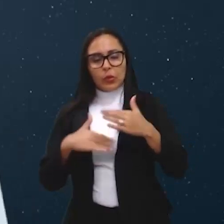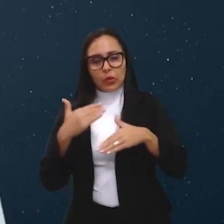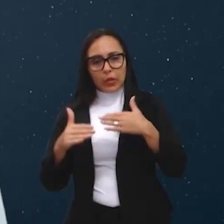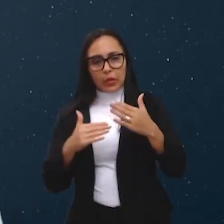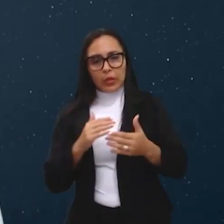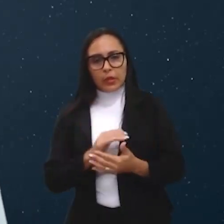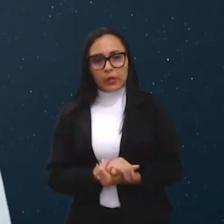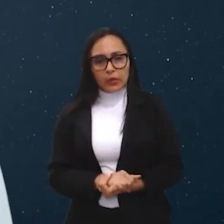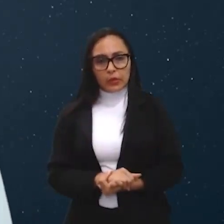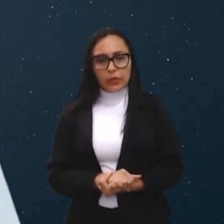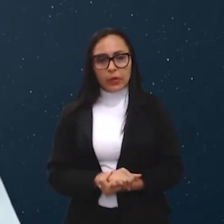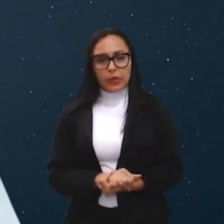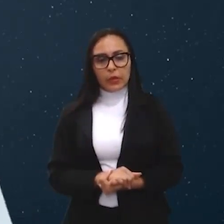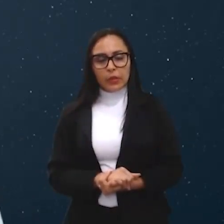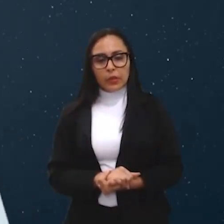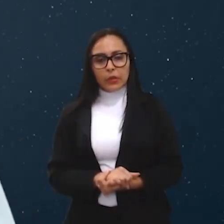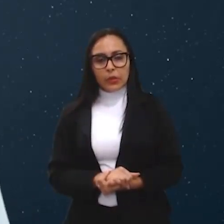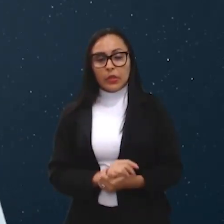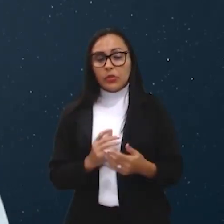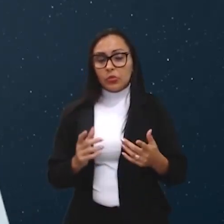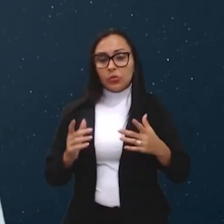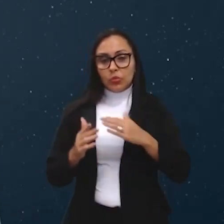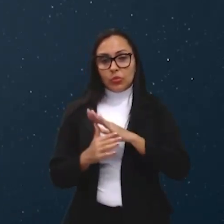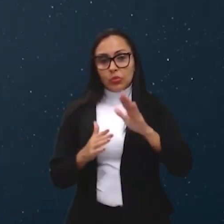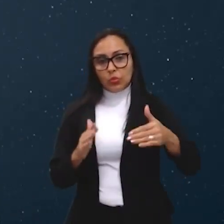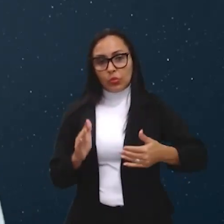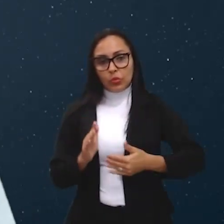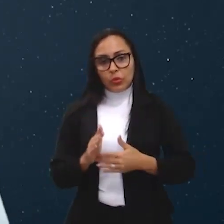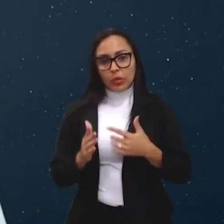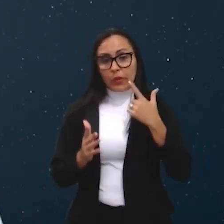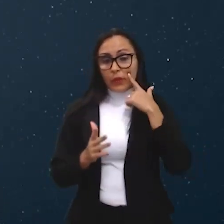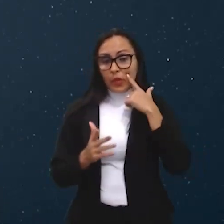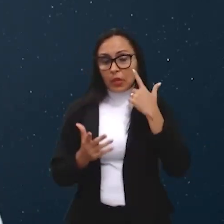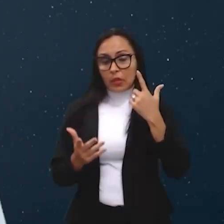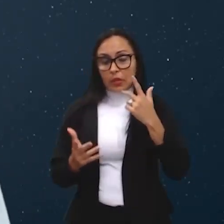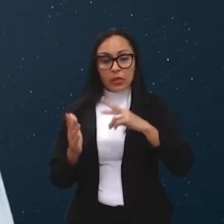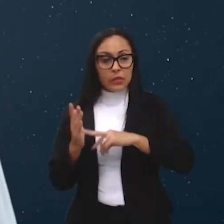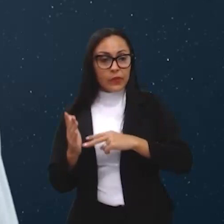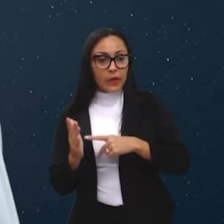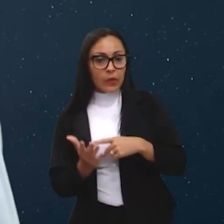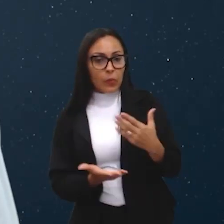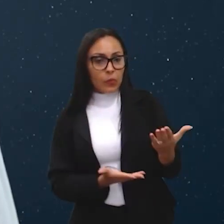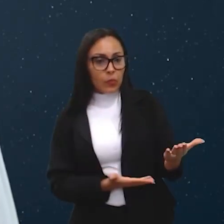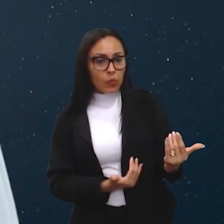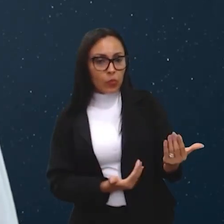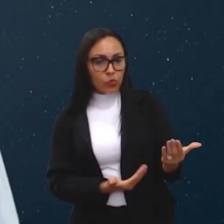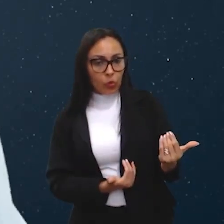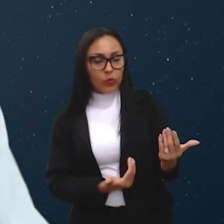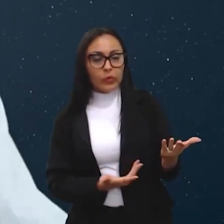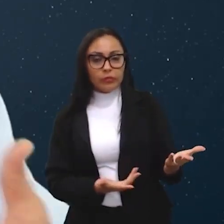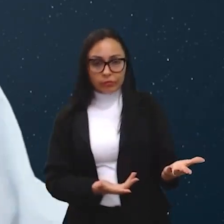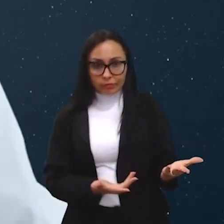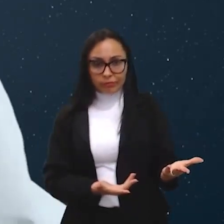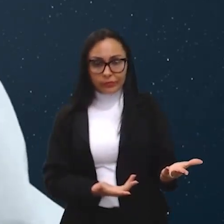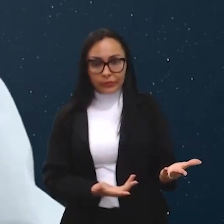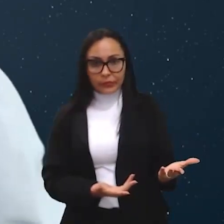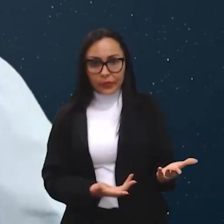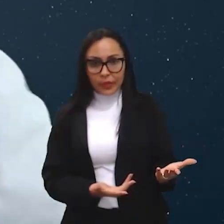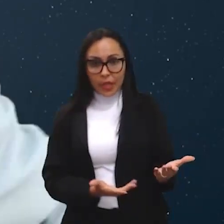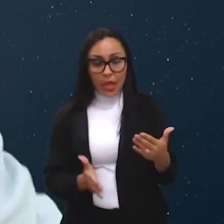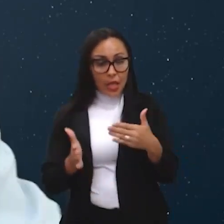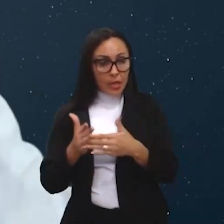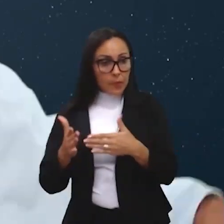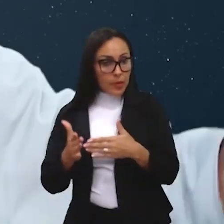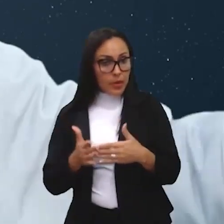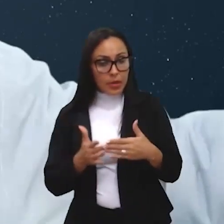a audácia. E isso tudo tinha muito a ver com o jovem, porque jovem é audacioso, né? O jovem não tem limite, o